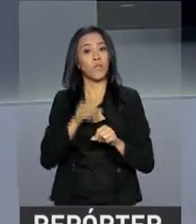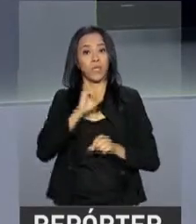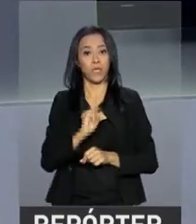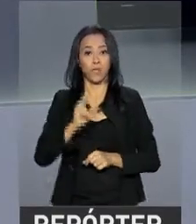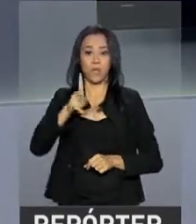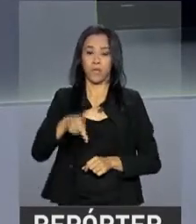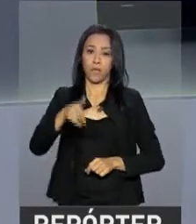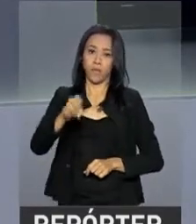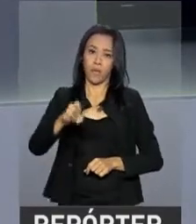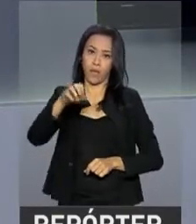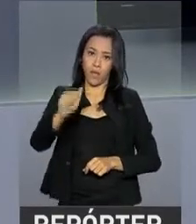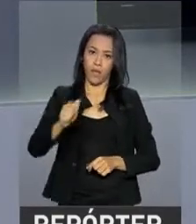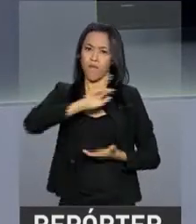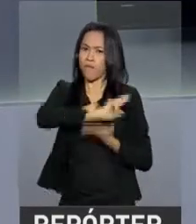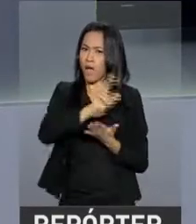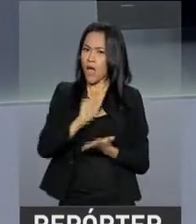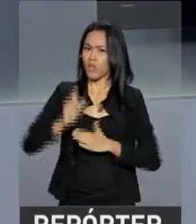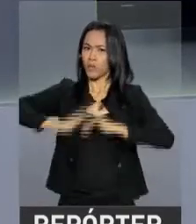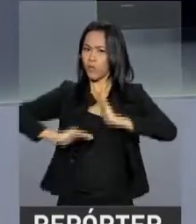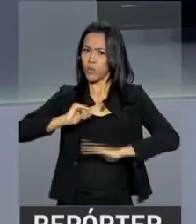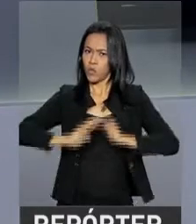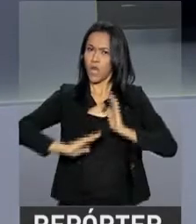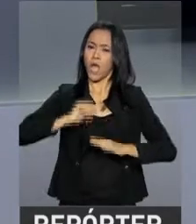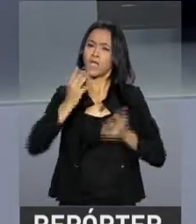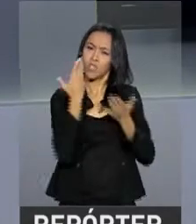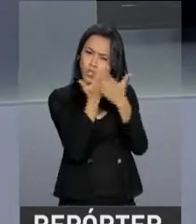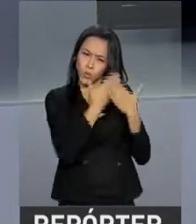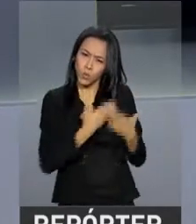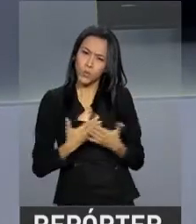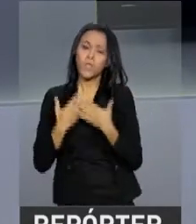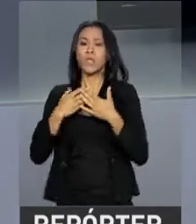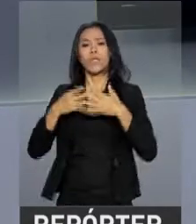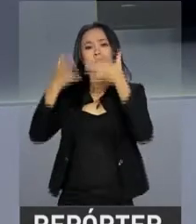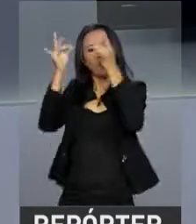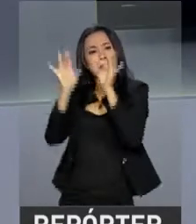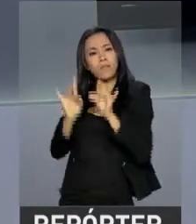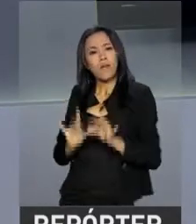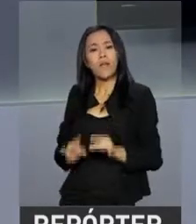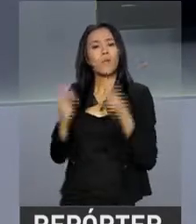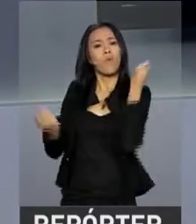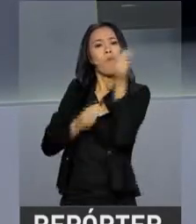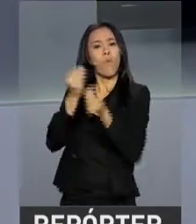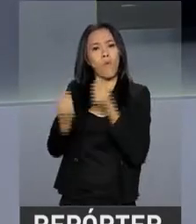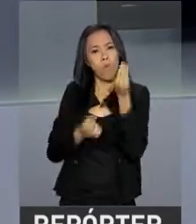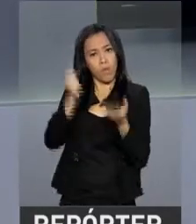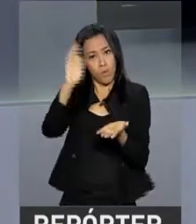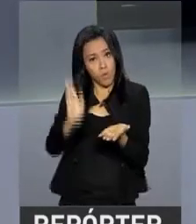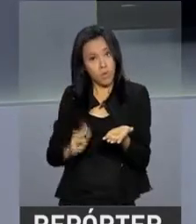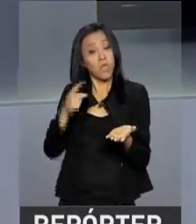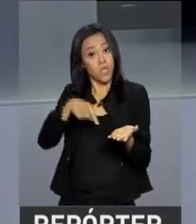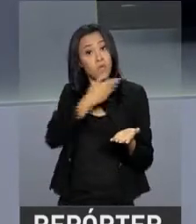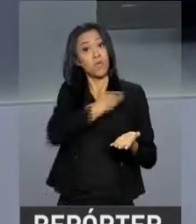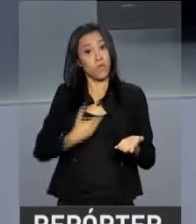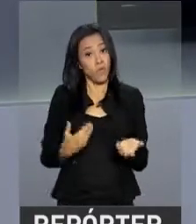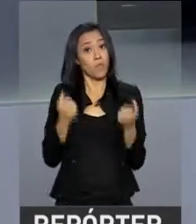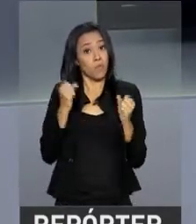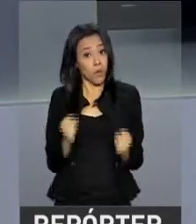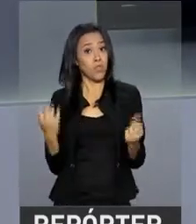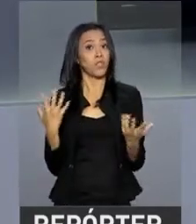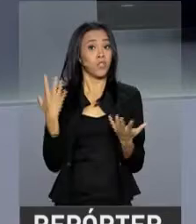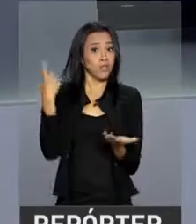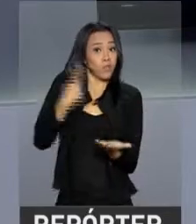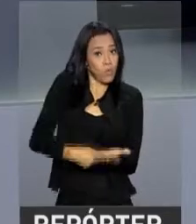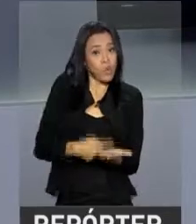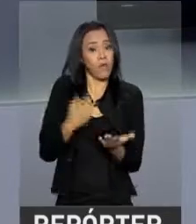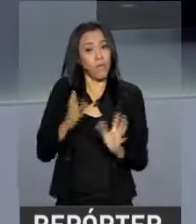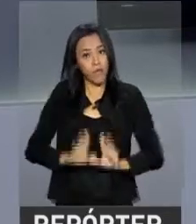várias áreas traça um diagnóstico do brasil e apresentam novas propostas que podem ser adotadas pelo governo para treinar com os rumos